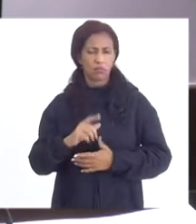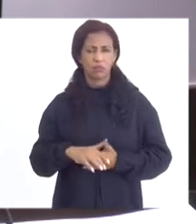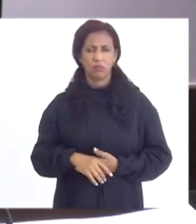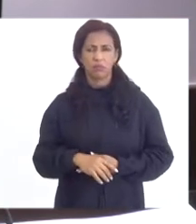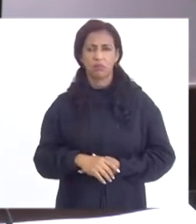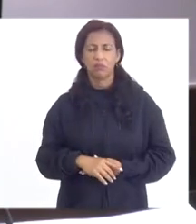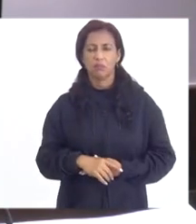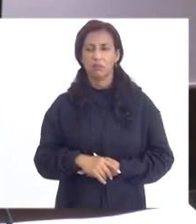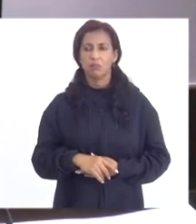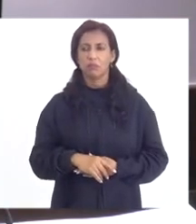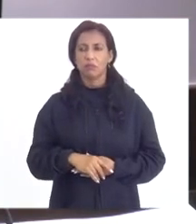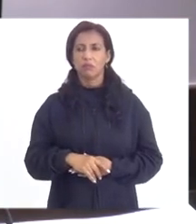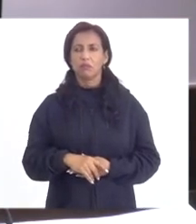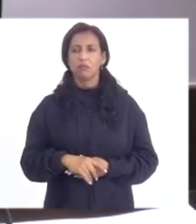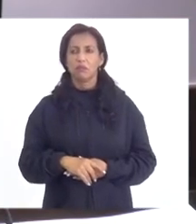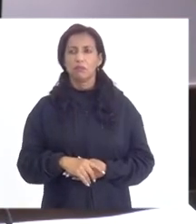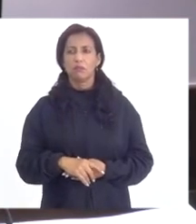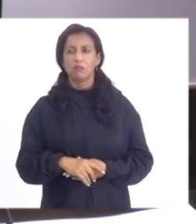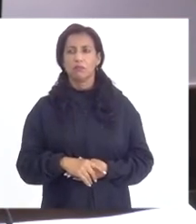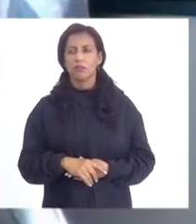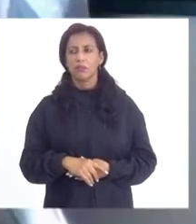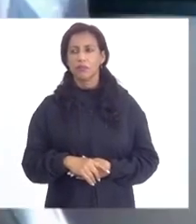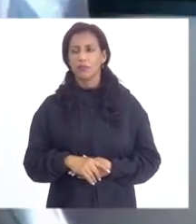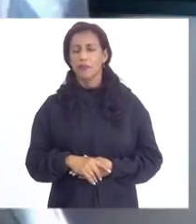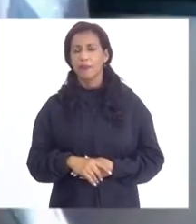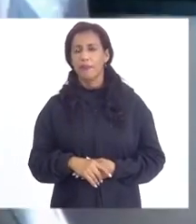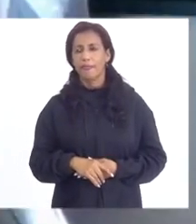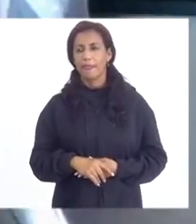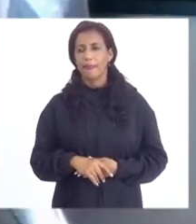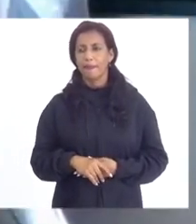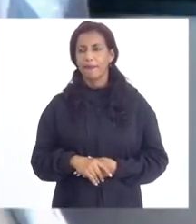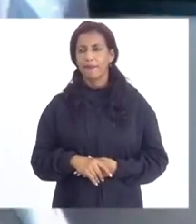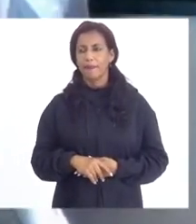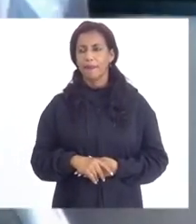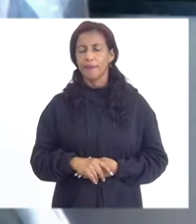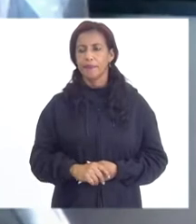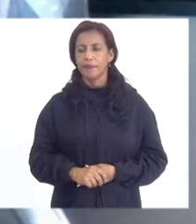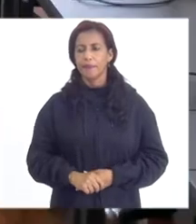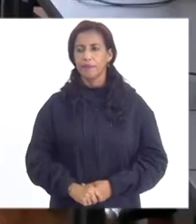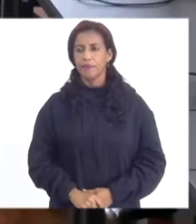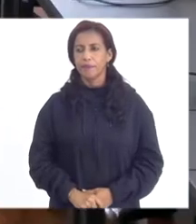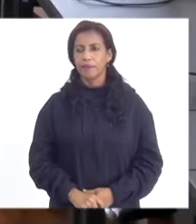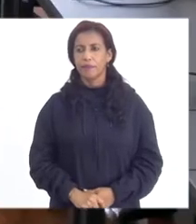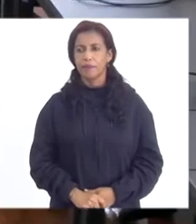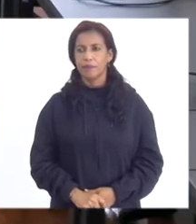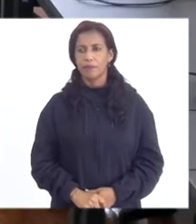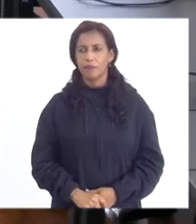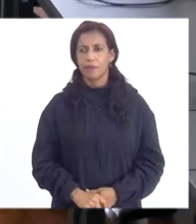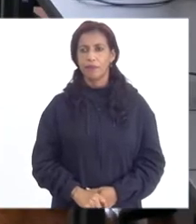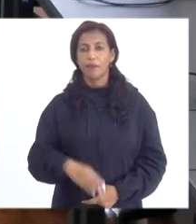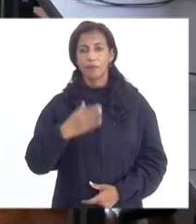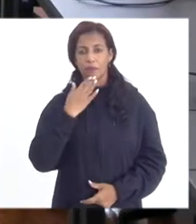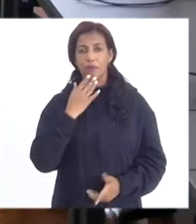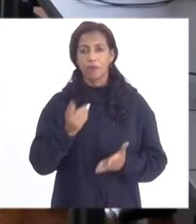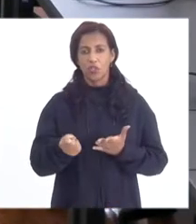então pronto. Você prepara para a gente. Então, concedido pedido de vista, deputado Luiz Paulo.